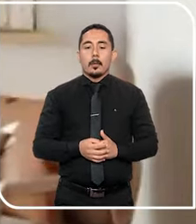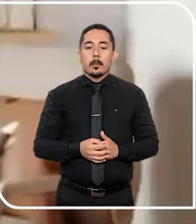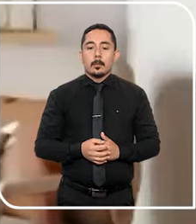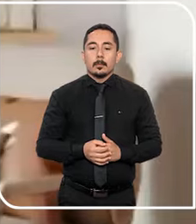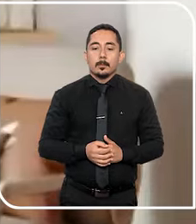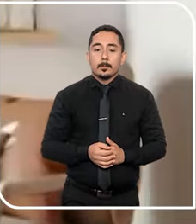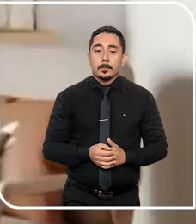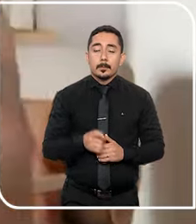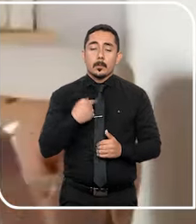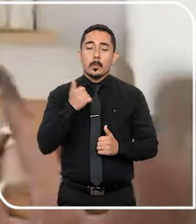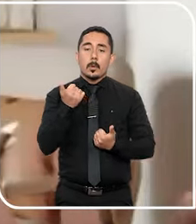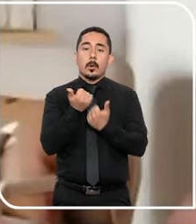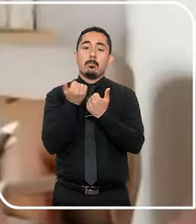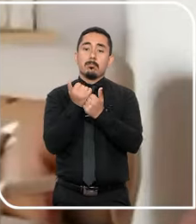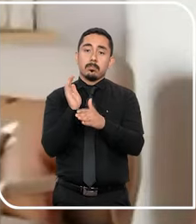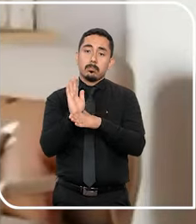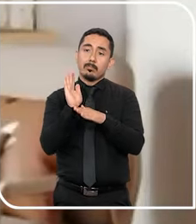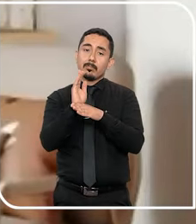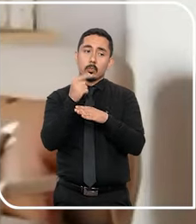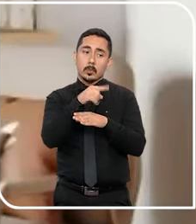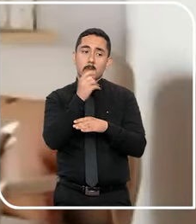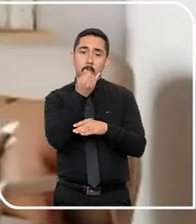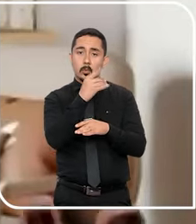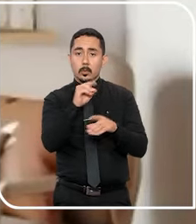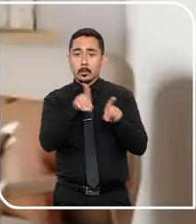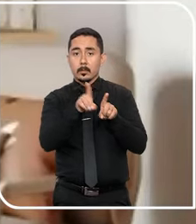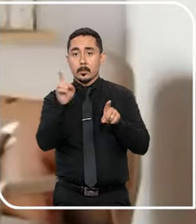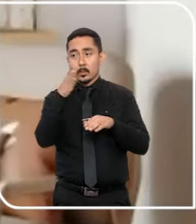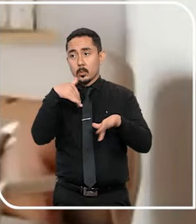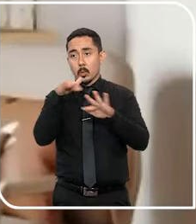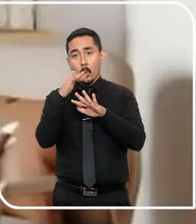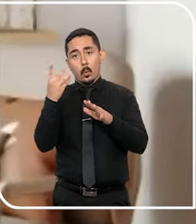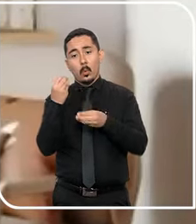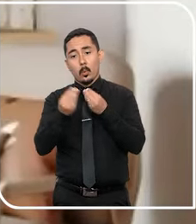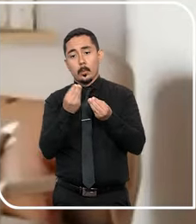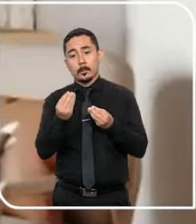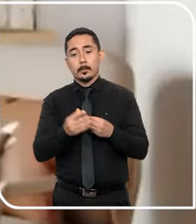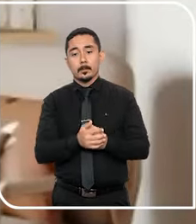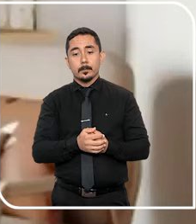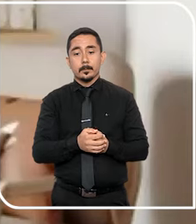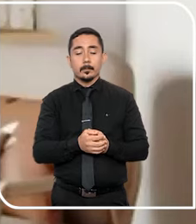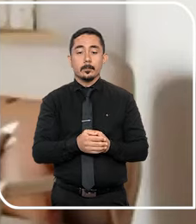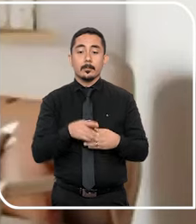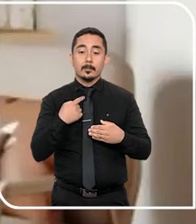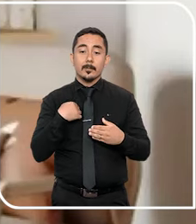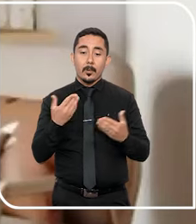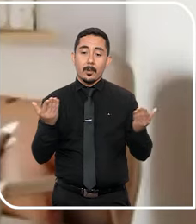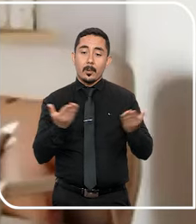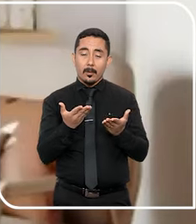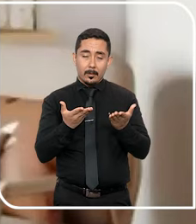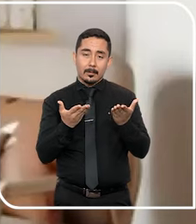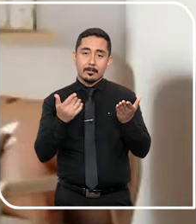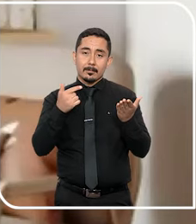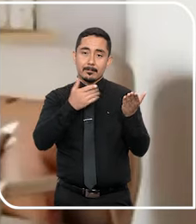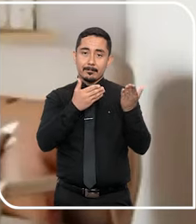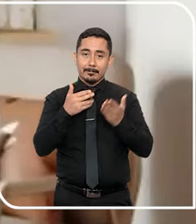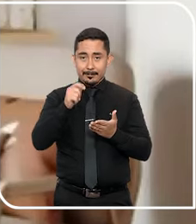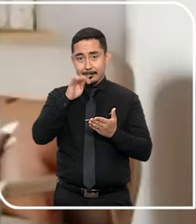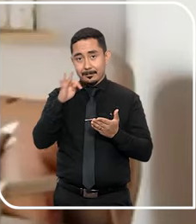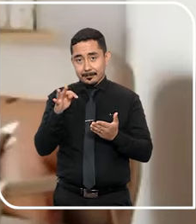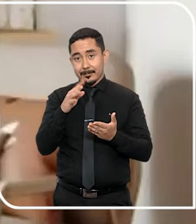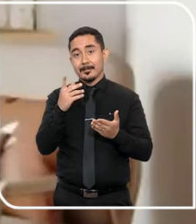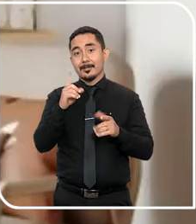e eh contribui enriquece a vida do João e de todos os outros e é isso eu vou passar a palavra pra